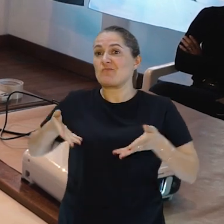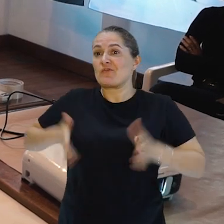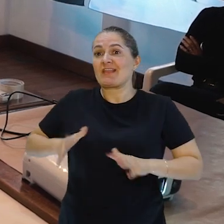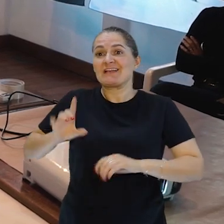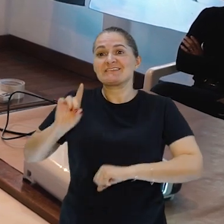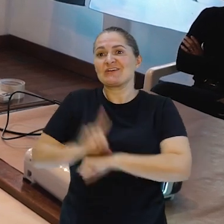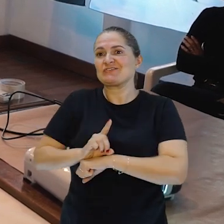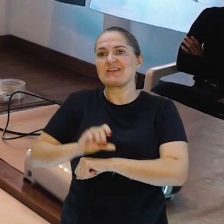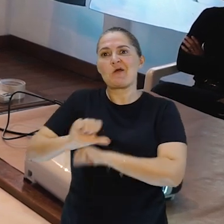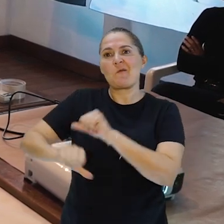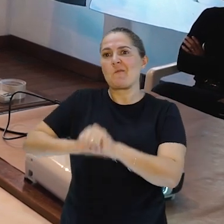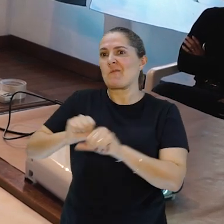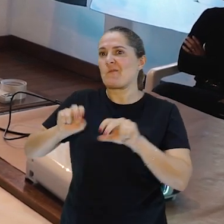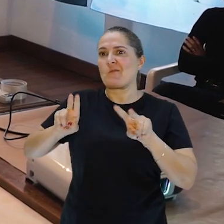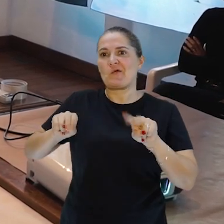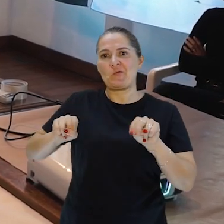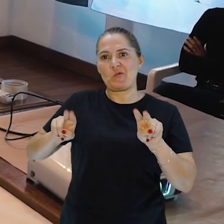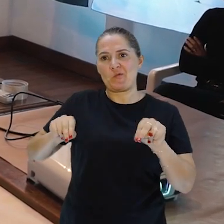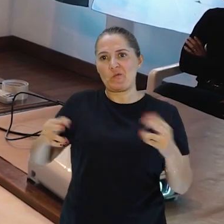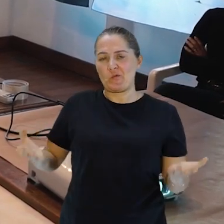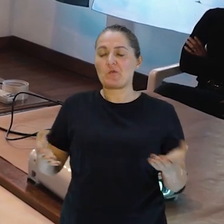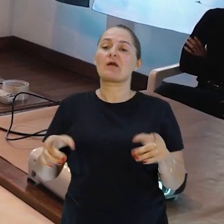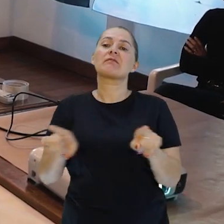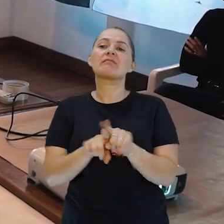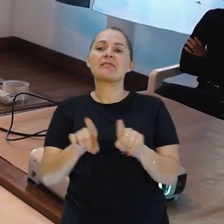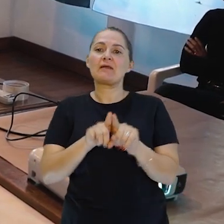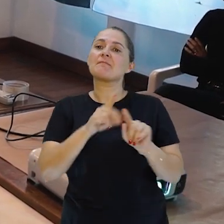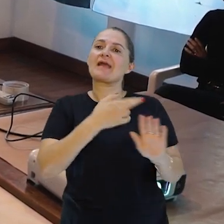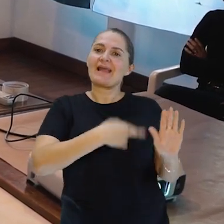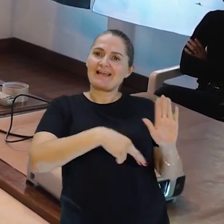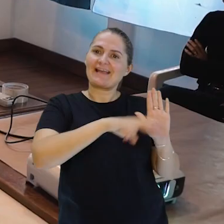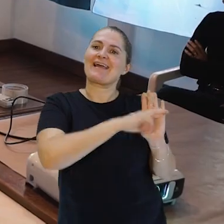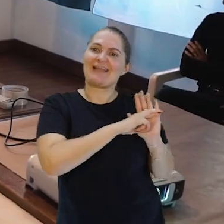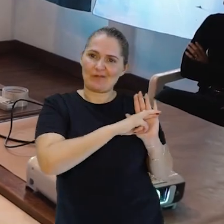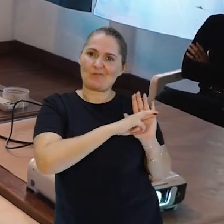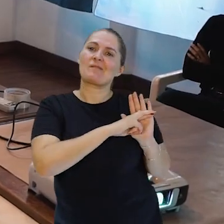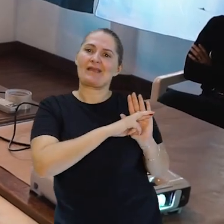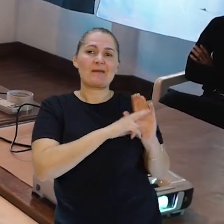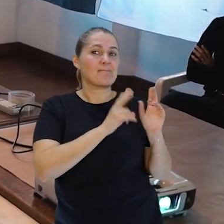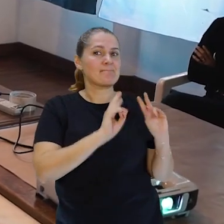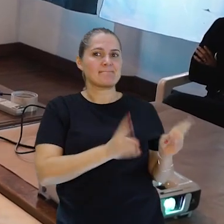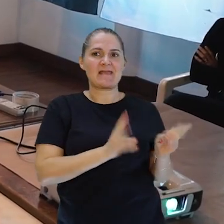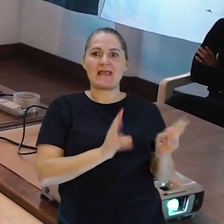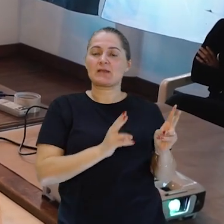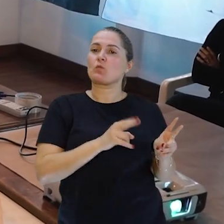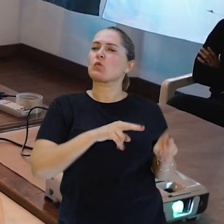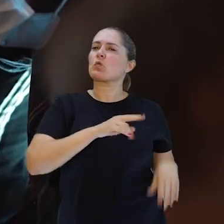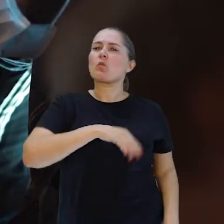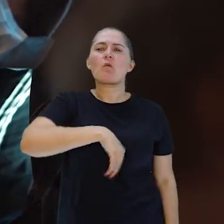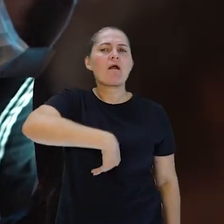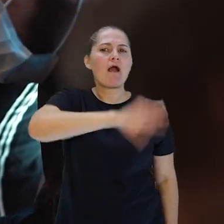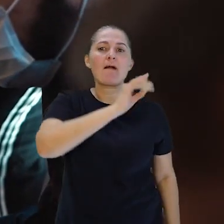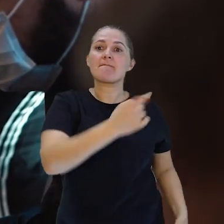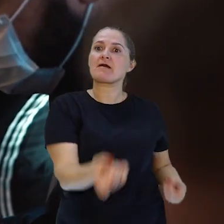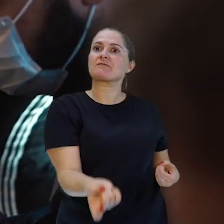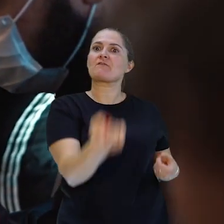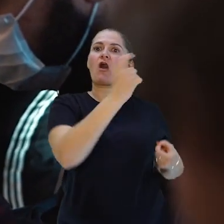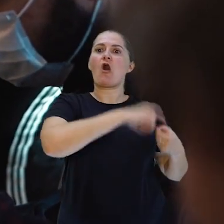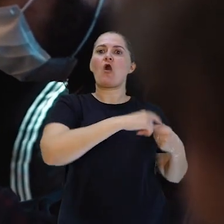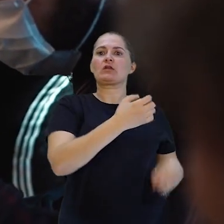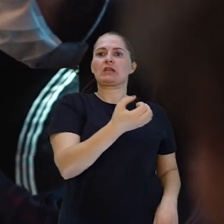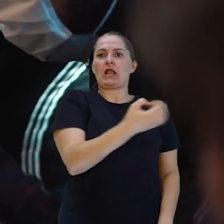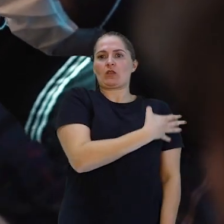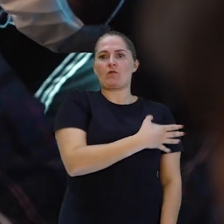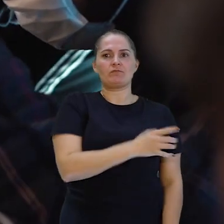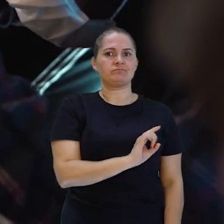tem. A data de nascimento da gente não vai mudar. E no restauro é a mesma coisa. Nunca mais